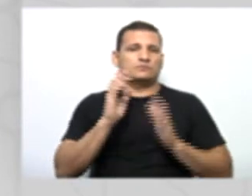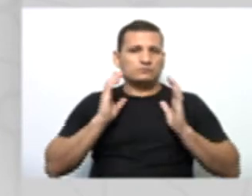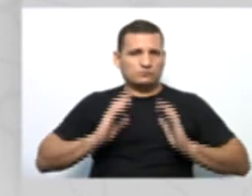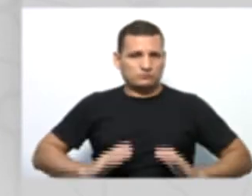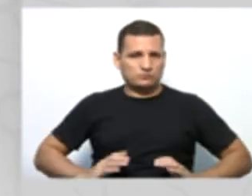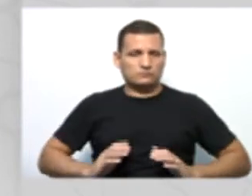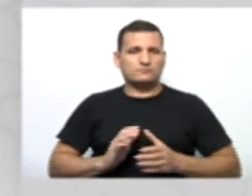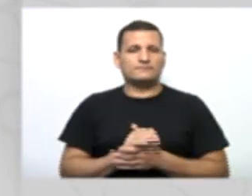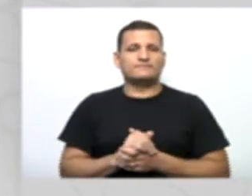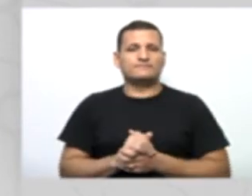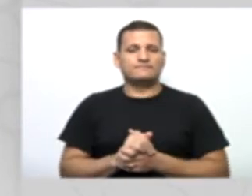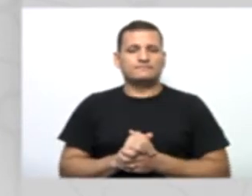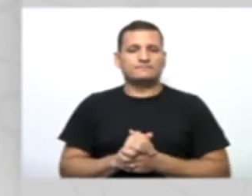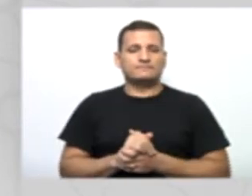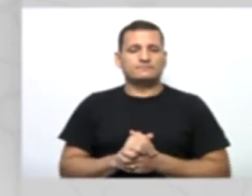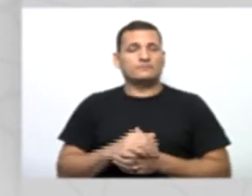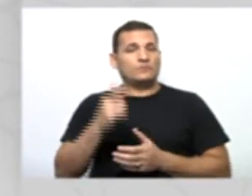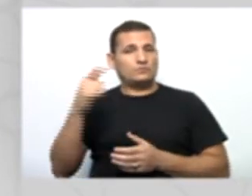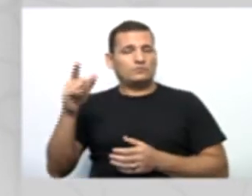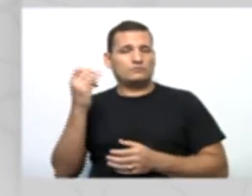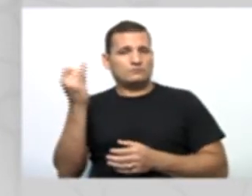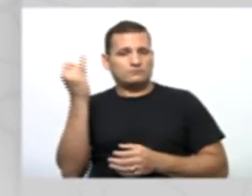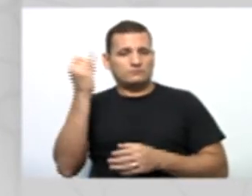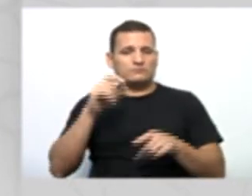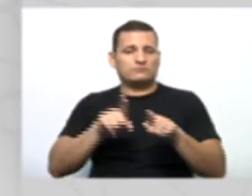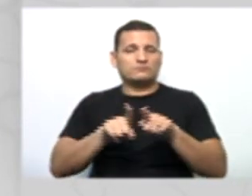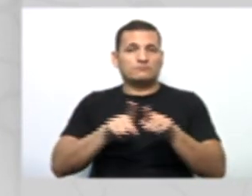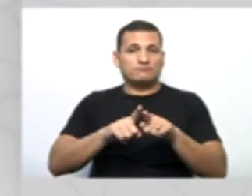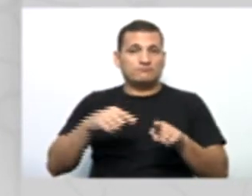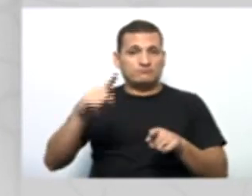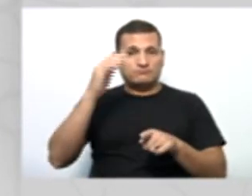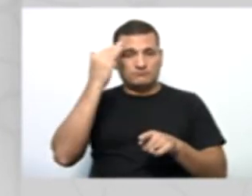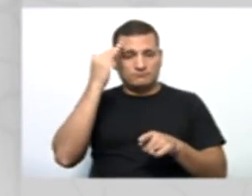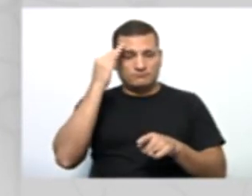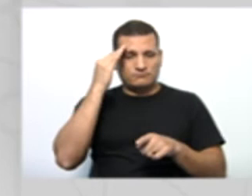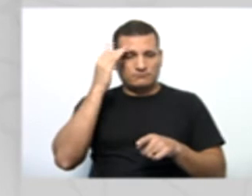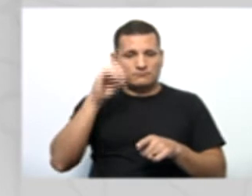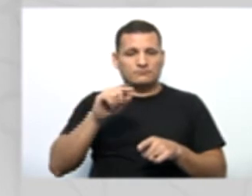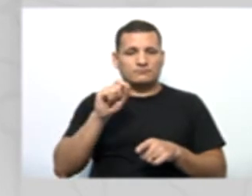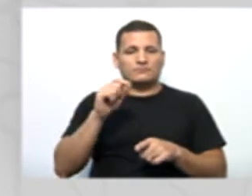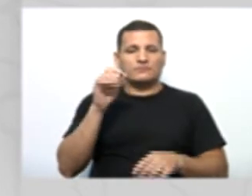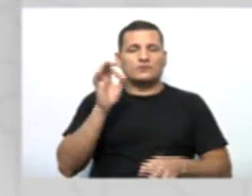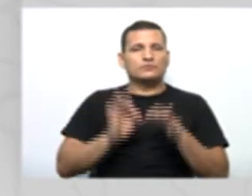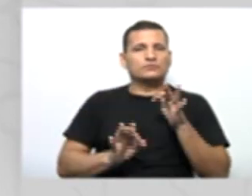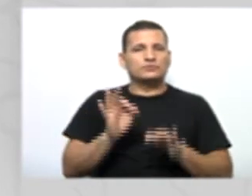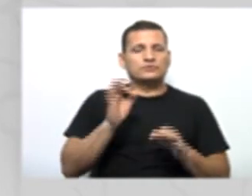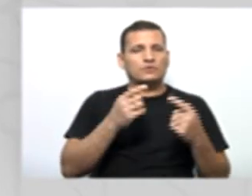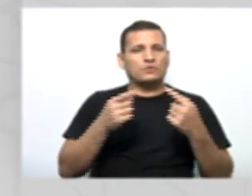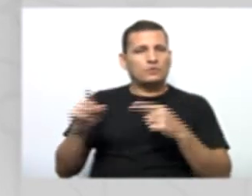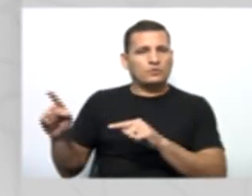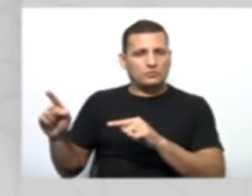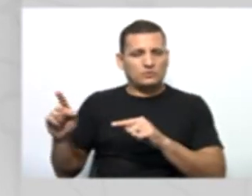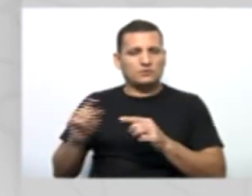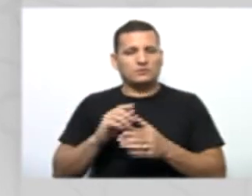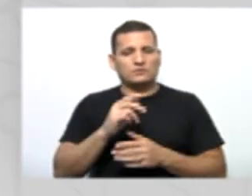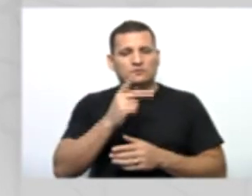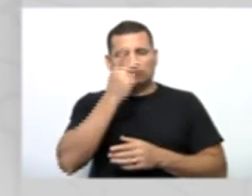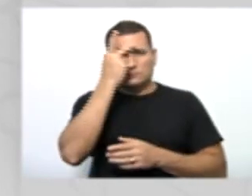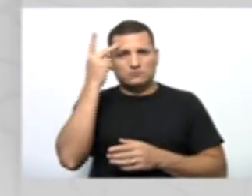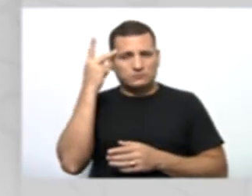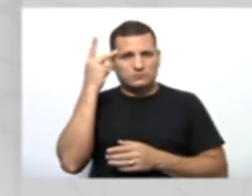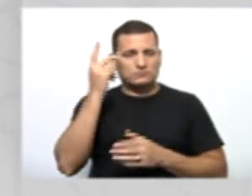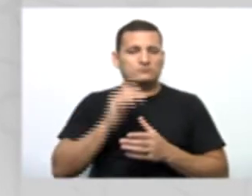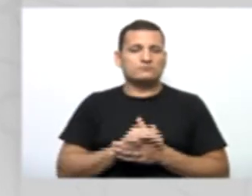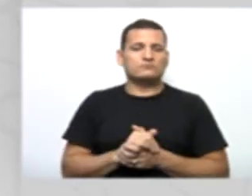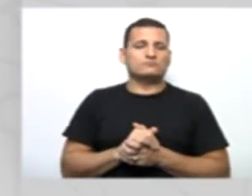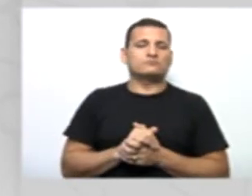governantes. E outro fator fundamental para que nós possamos compreender isso foi a justiça contra os privilégios que eram restritos apenas à